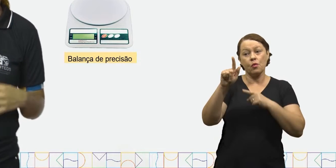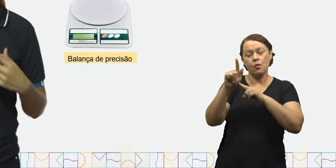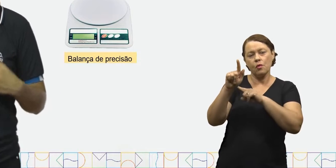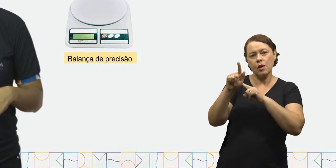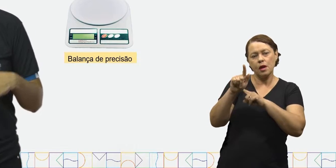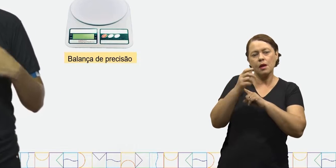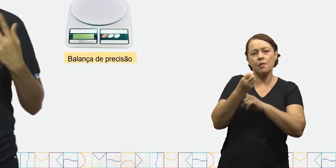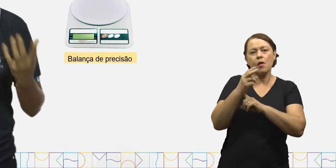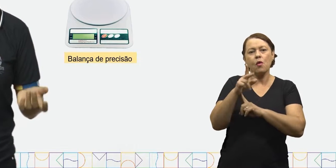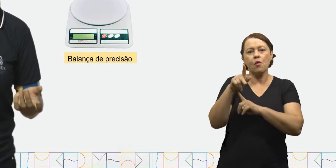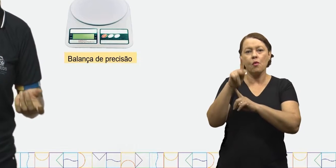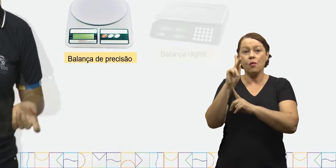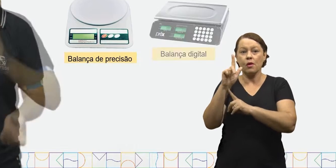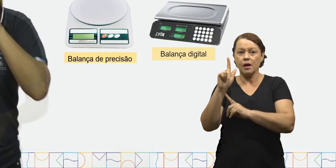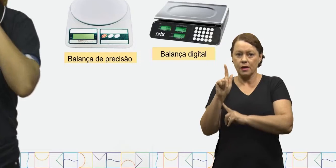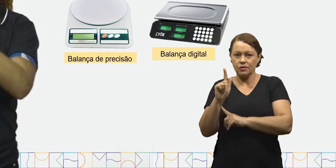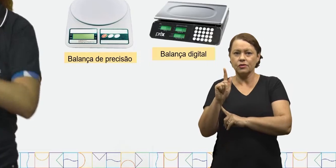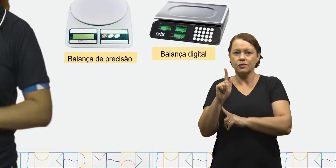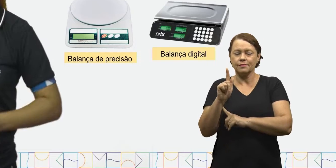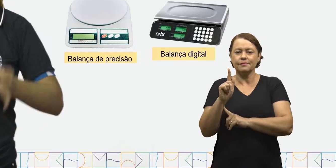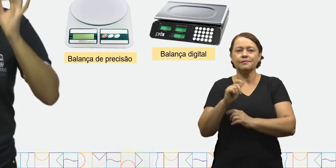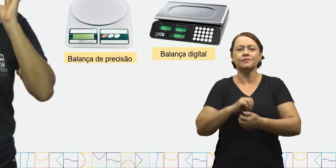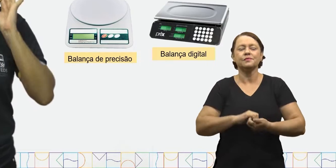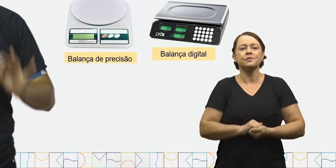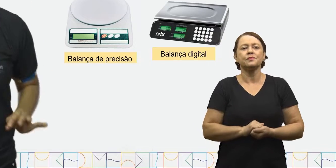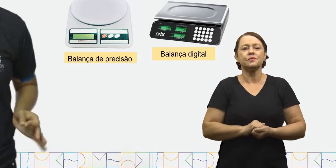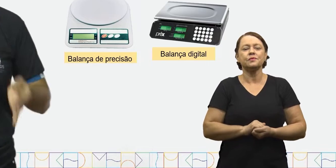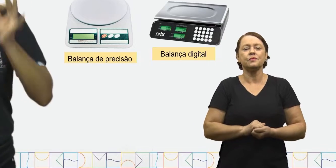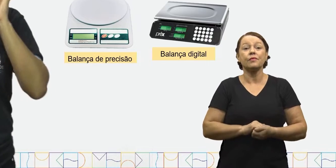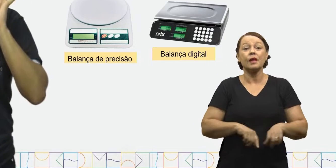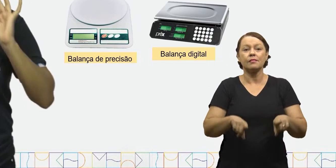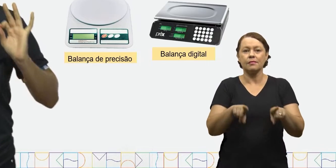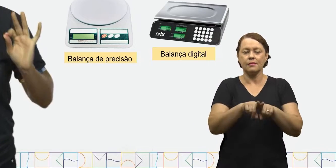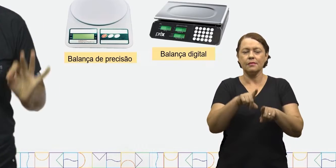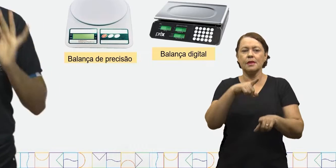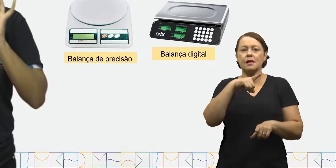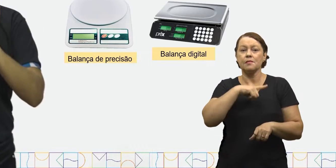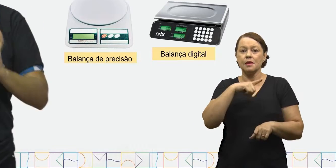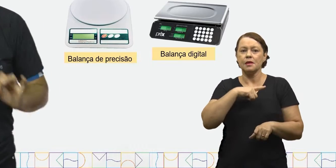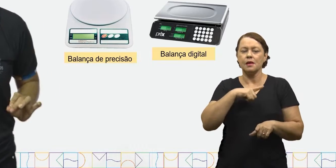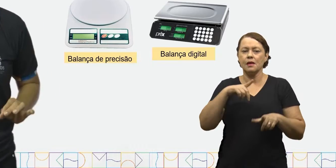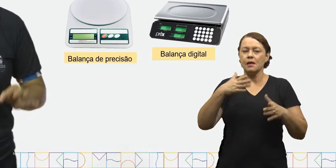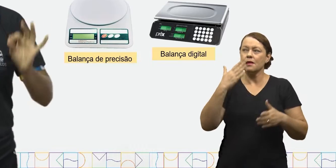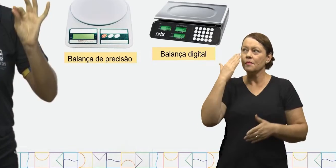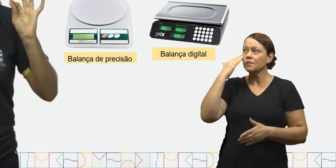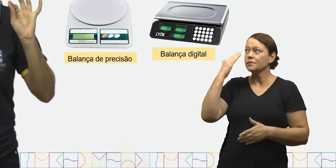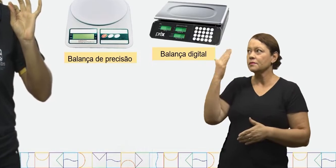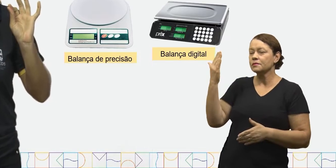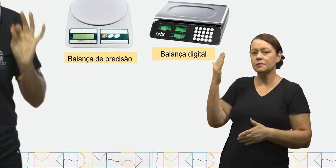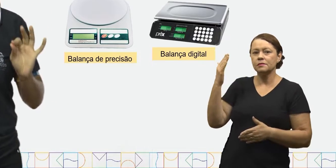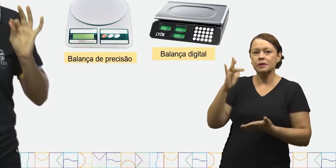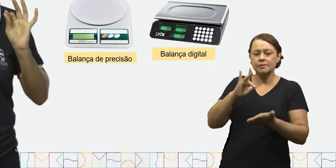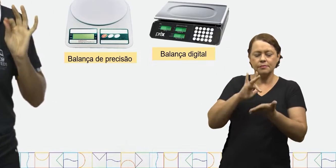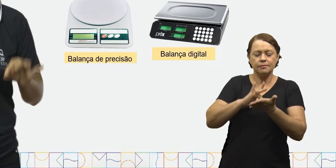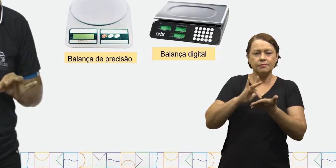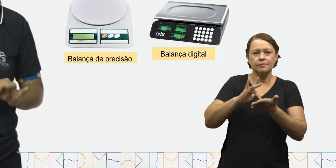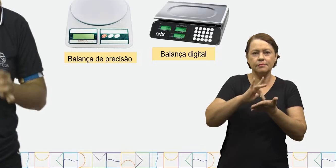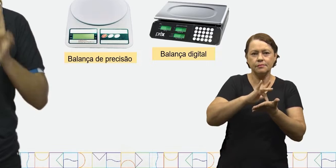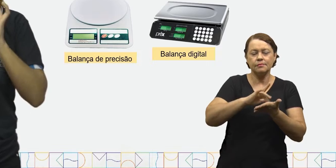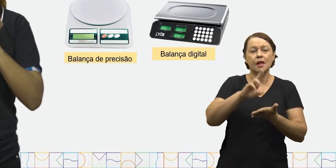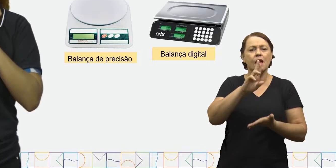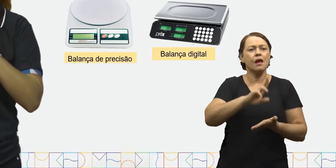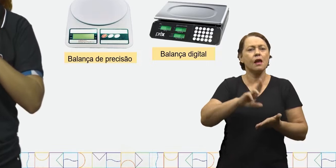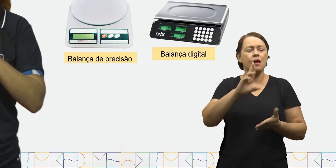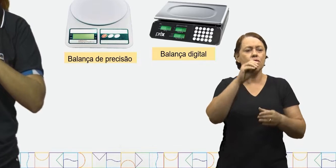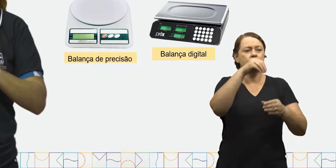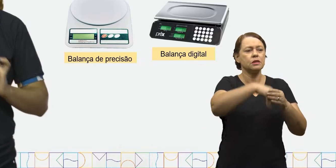grama e o quilograma. Agora, nós temos uma balança digital. Ela é muito